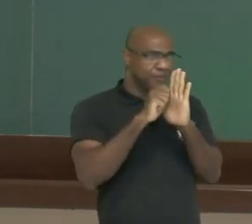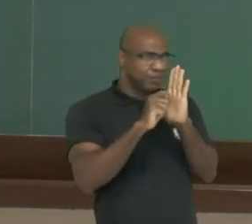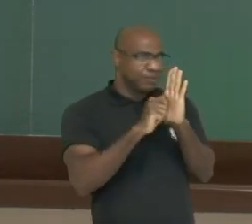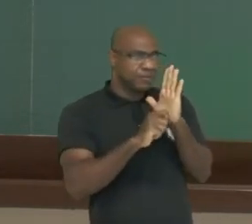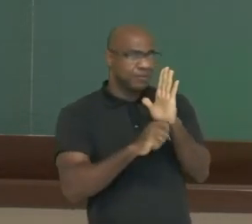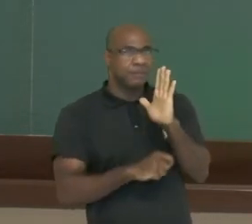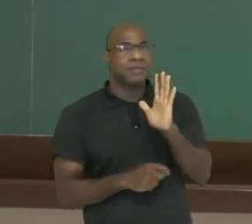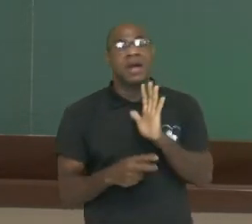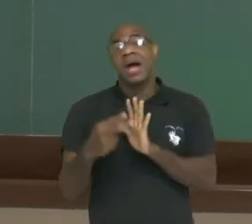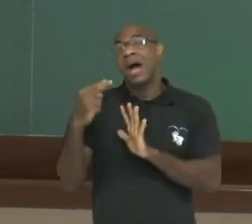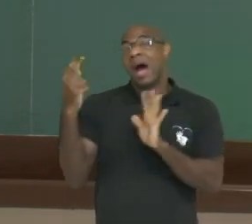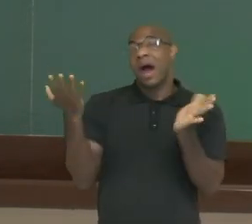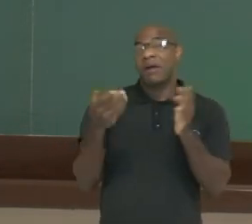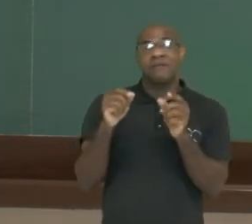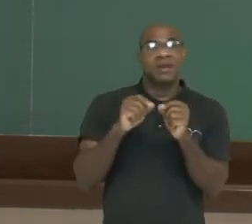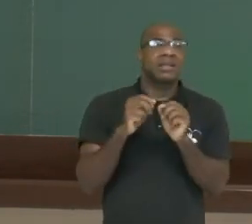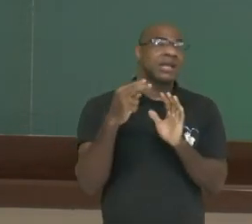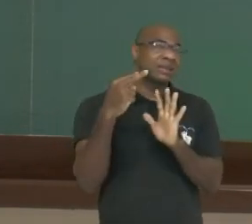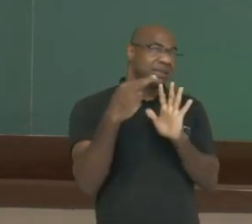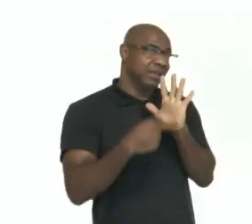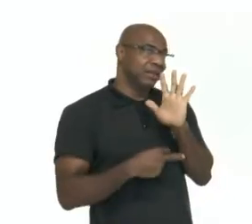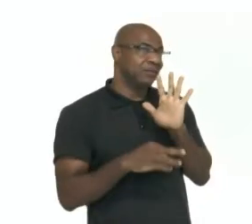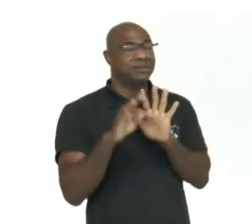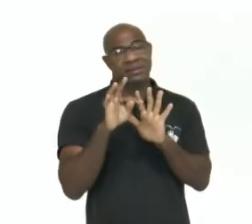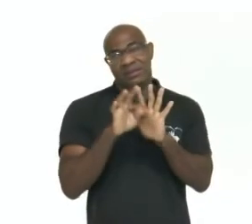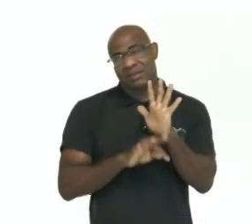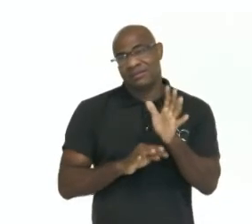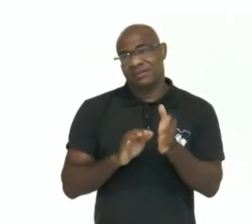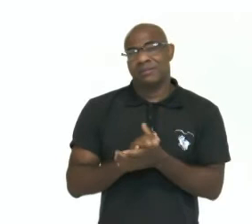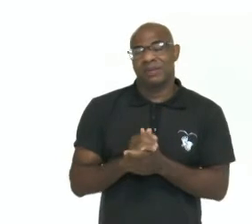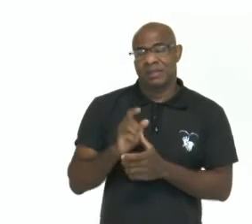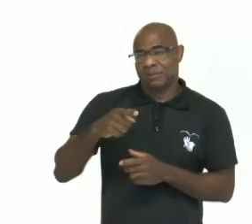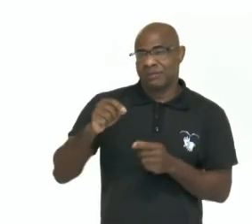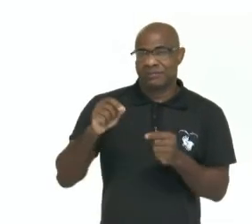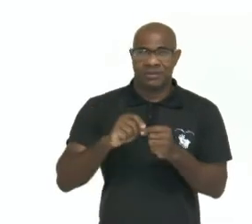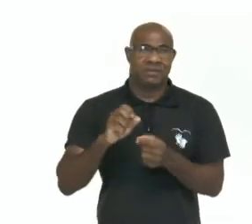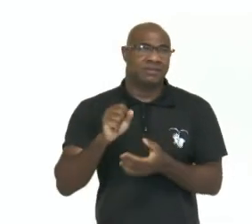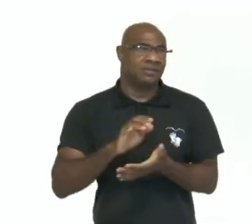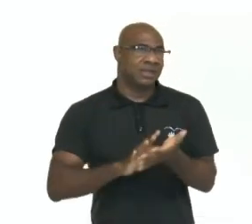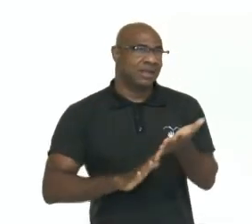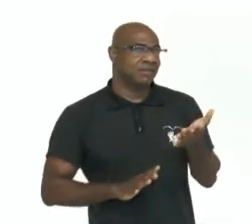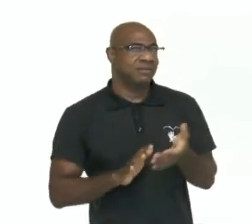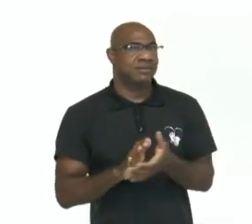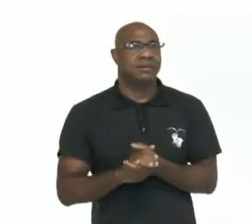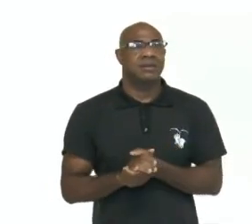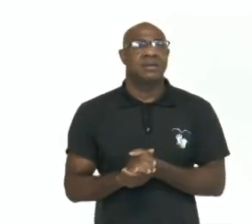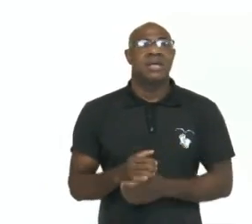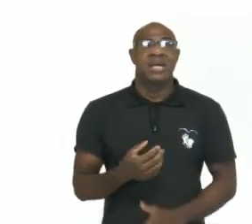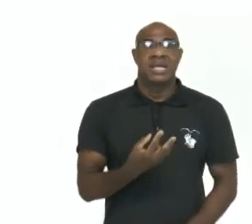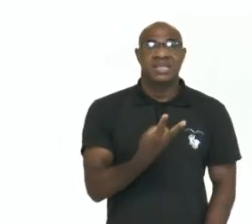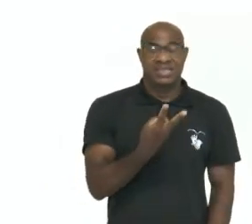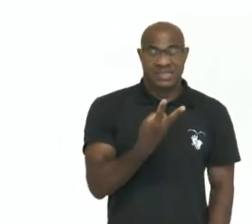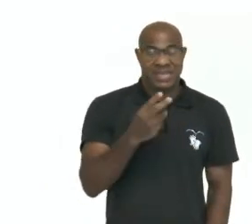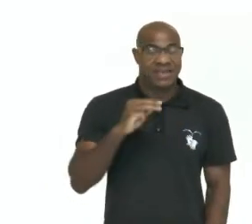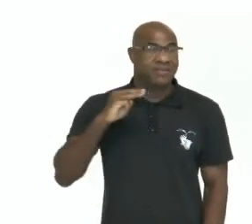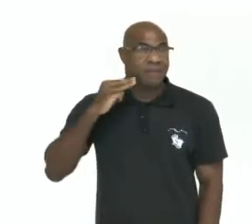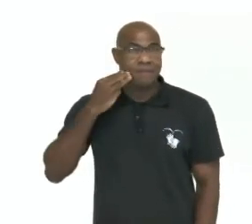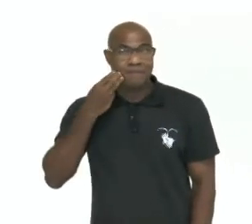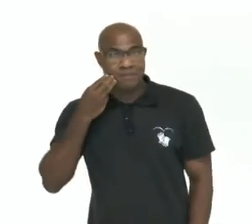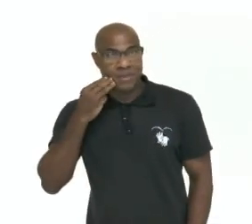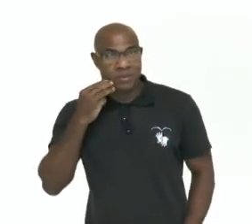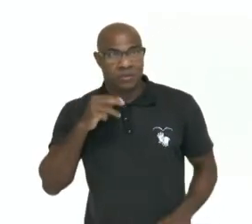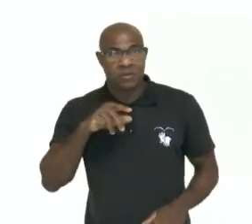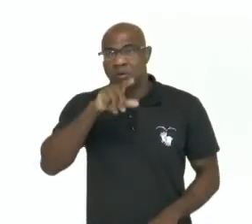Vamos aqui fazer a leitura de um texto para depois fazer um exercício sobre ele. 3.000 galinhas atacam